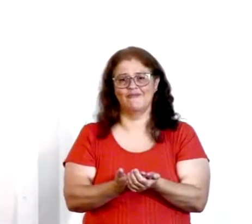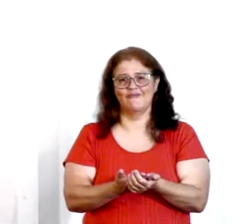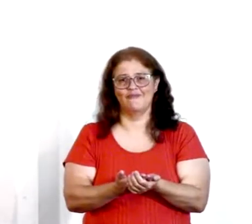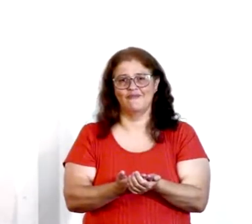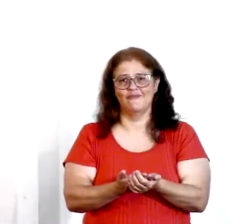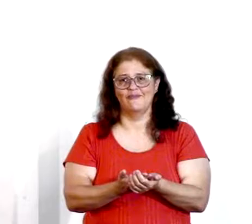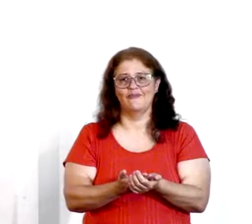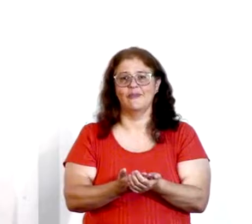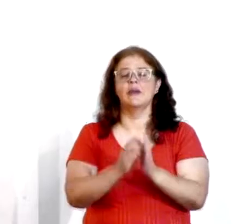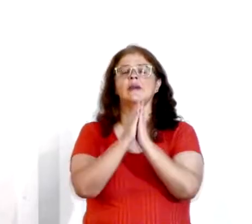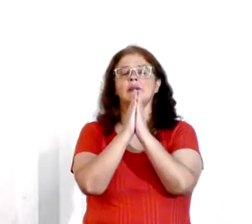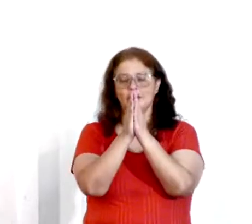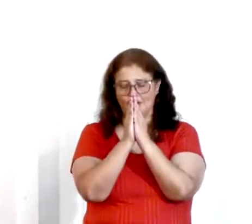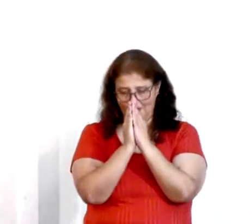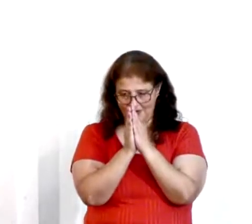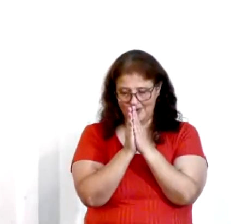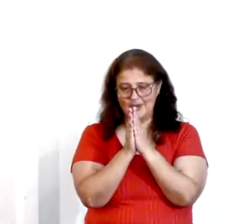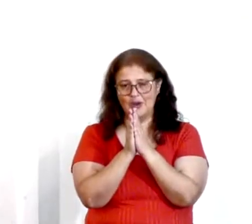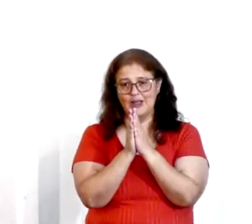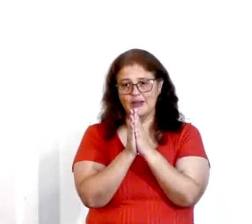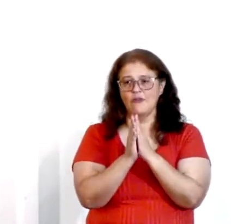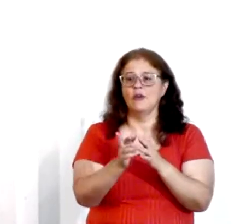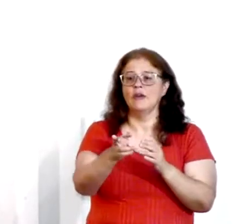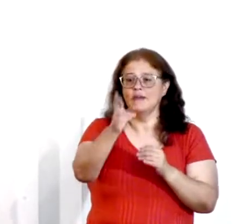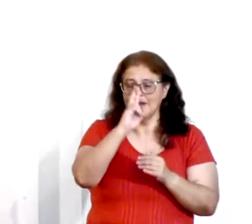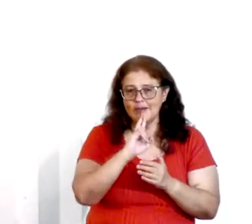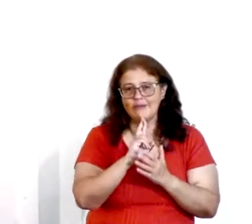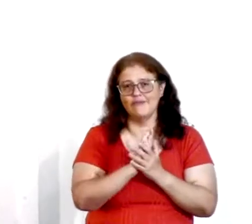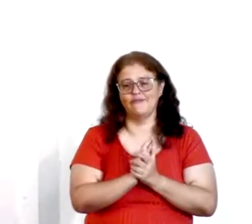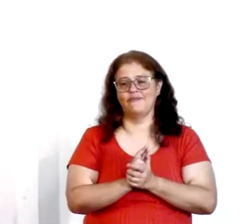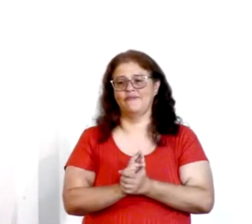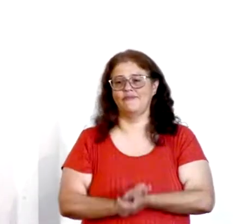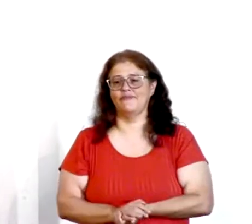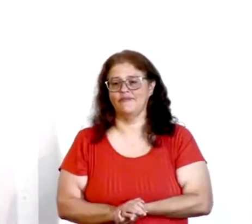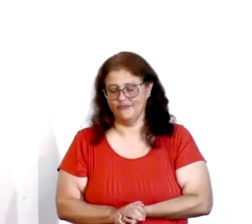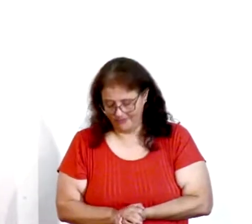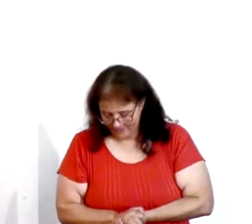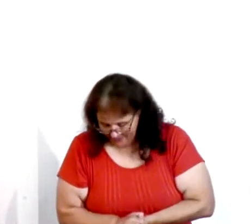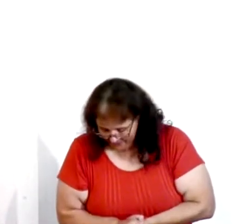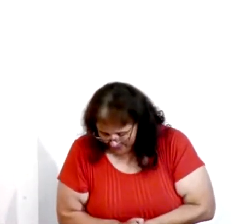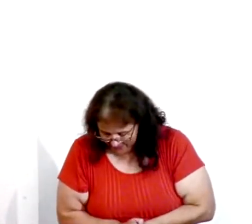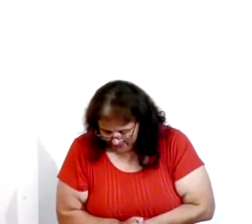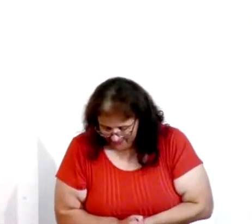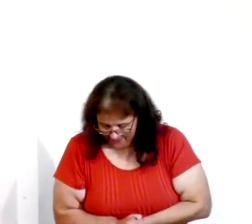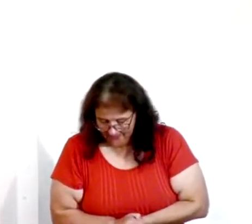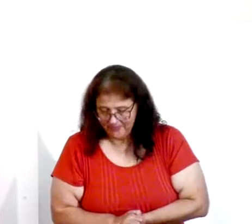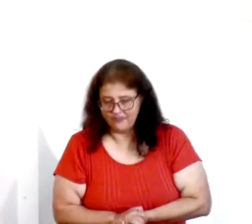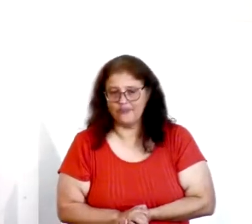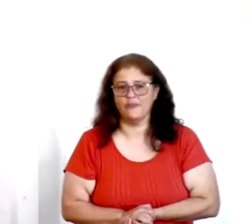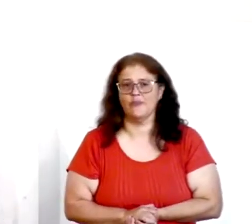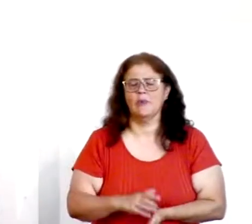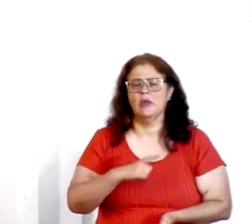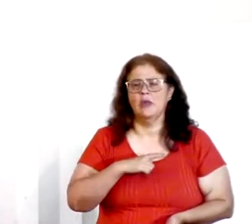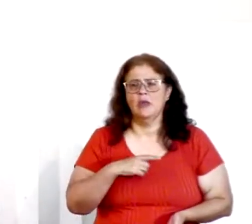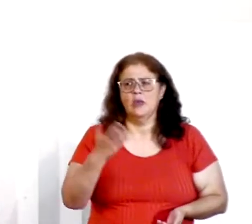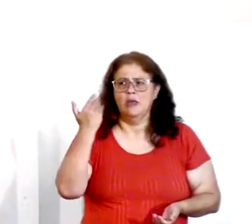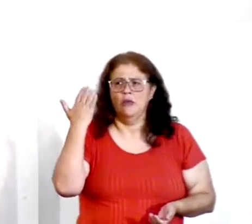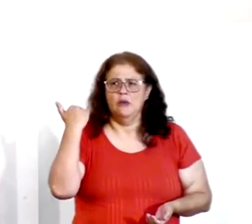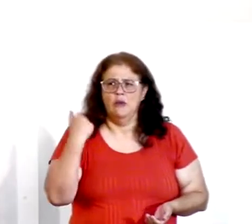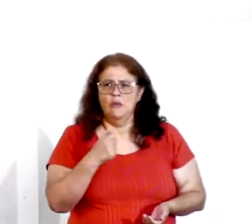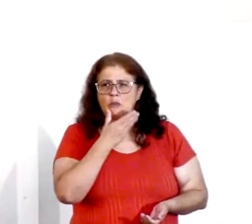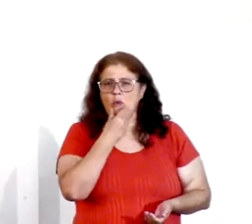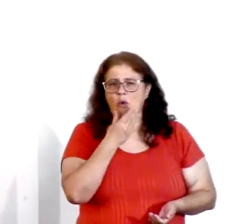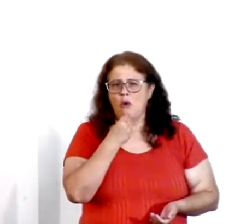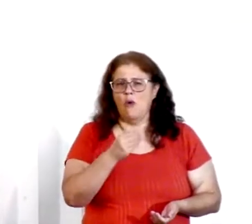oração, ela foi ouvida. Derek Kidner, um antigo estudioso